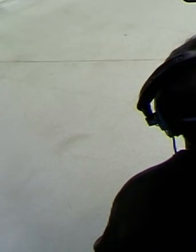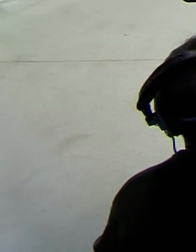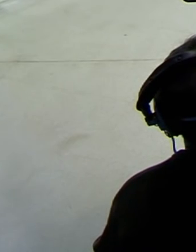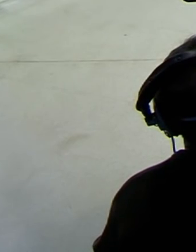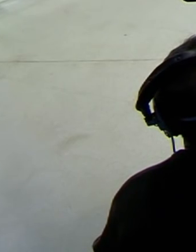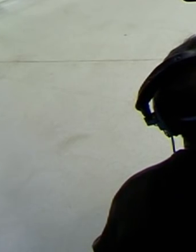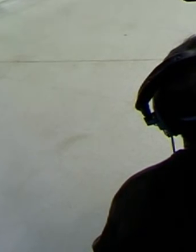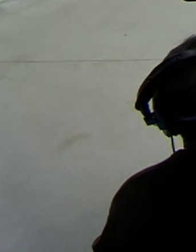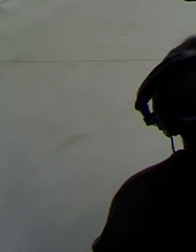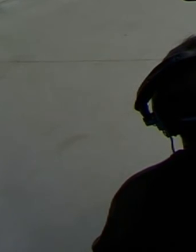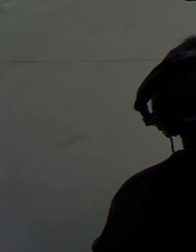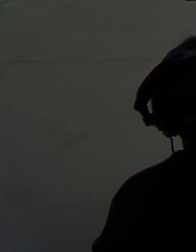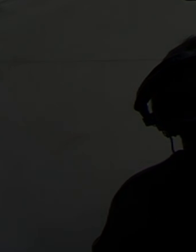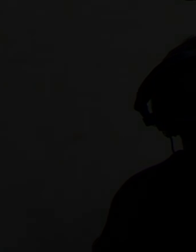e aí